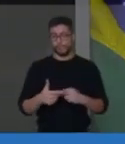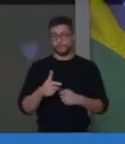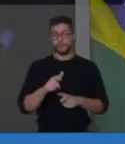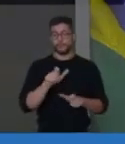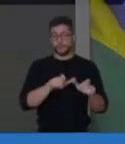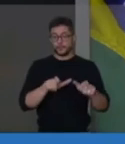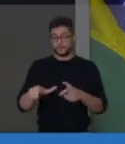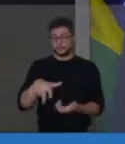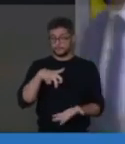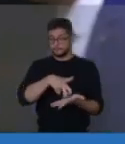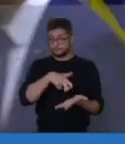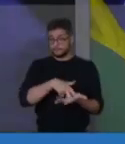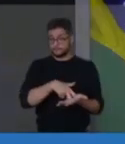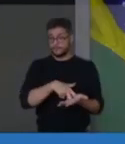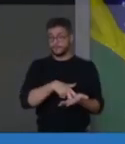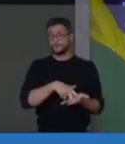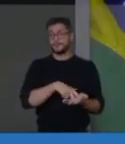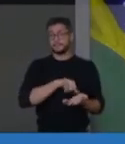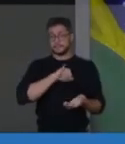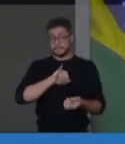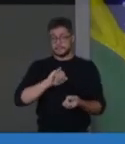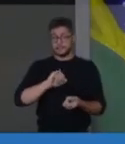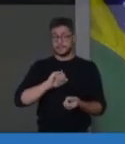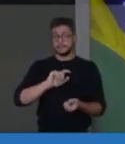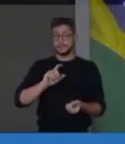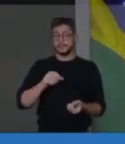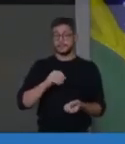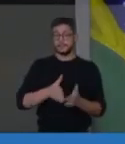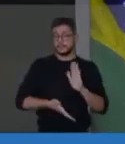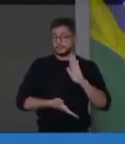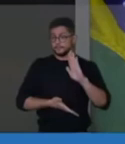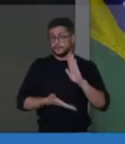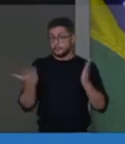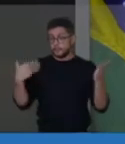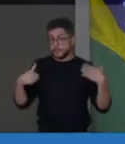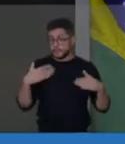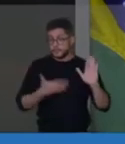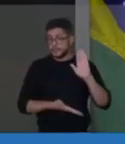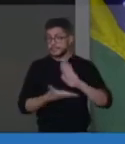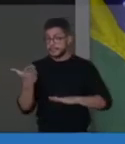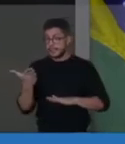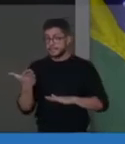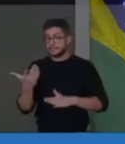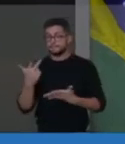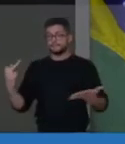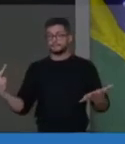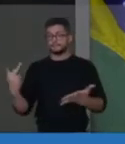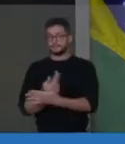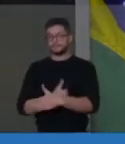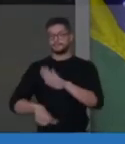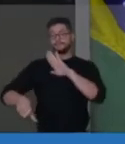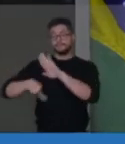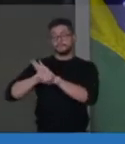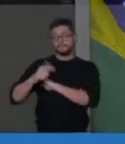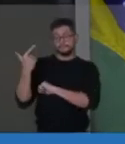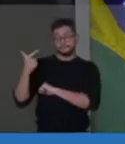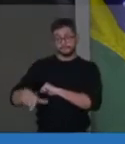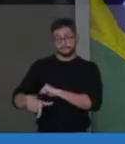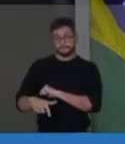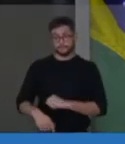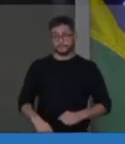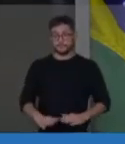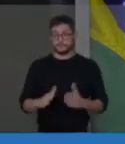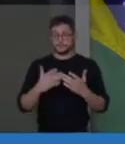reincide quando está fora dos estabelecimentos penais, desfrutando do benefício. Nesse sentido, as